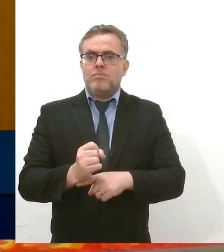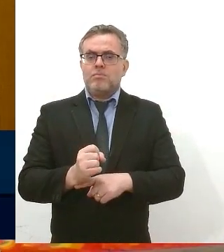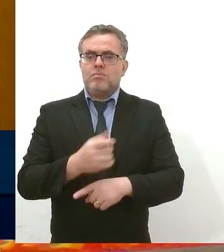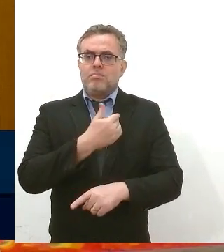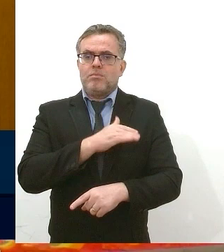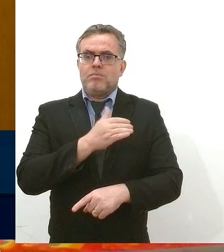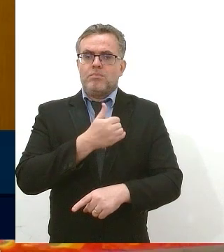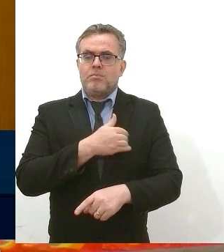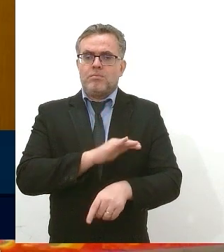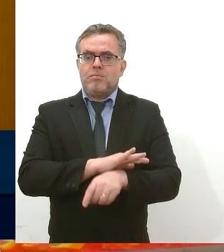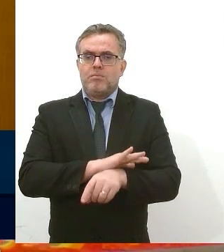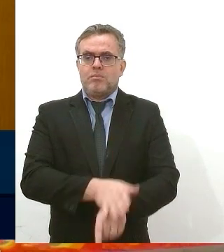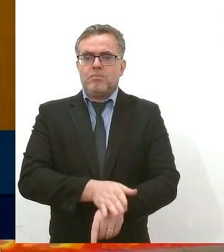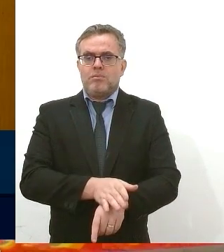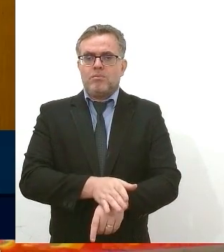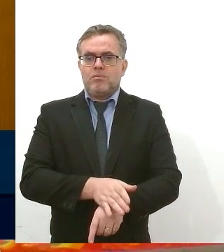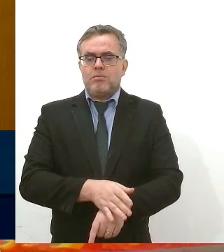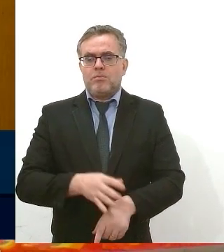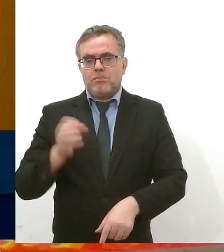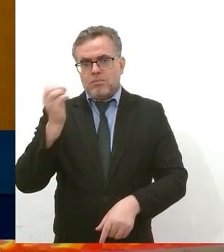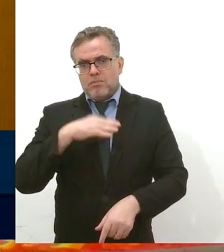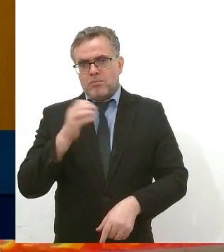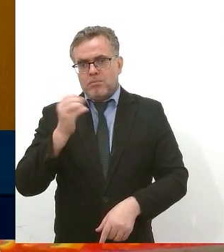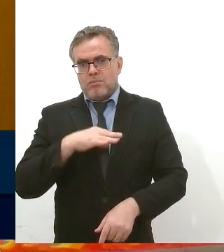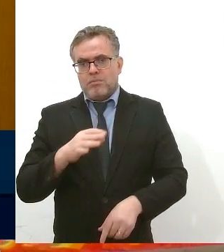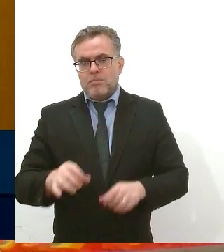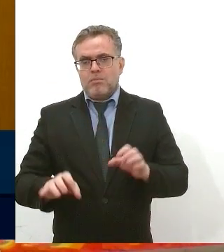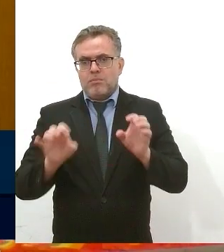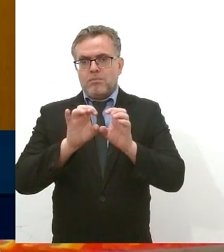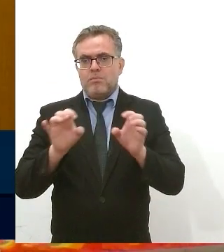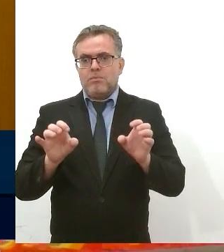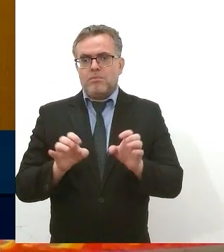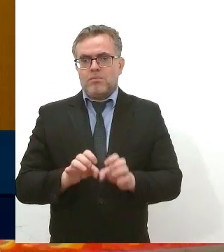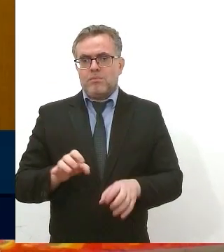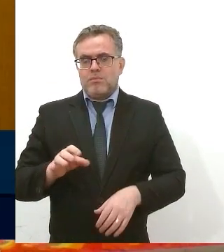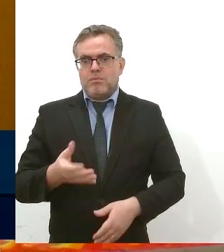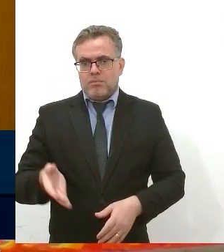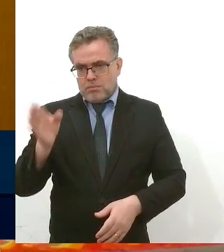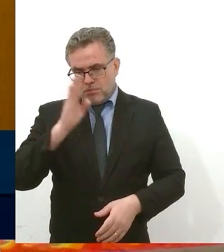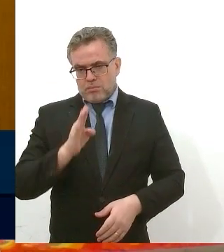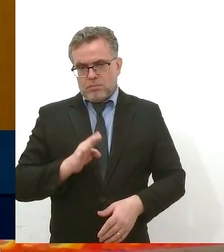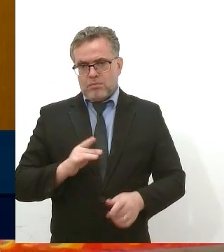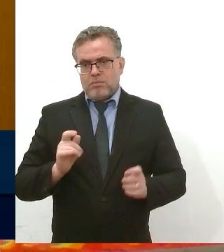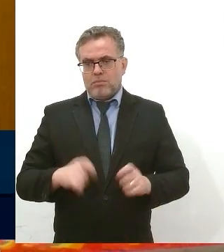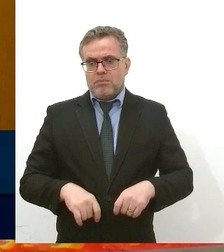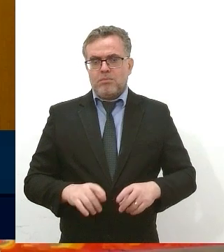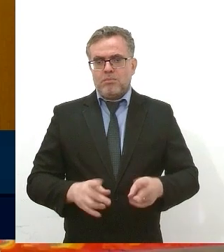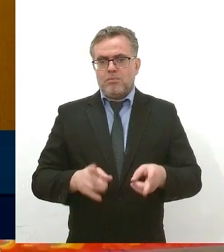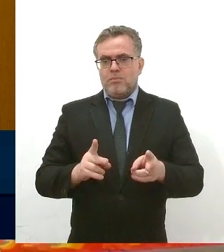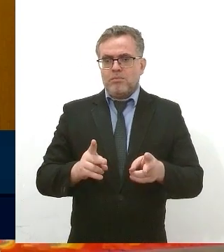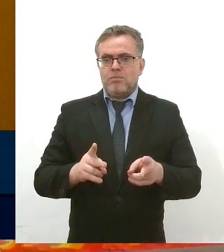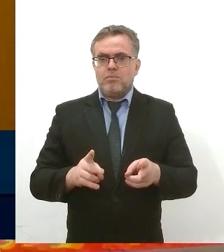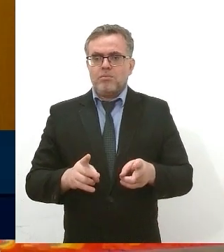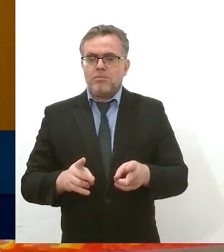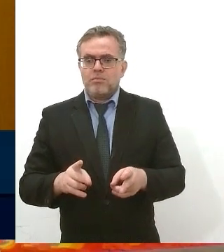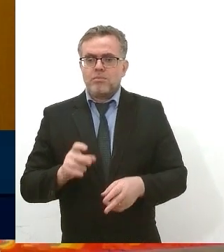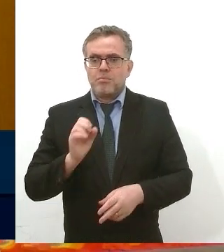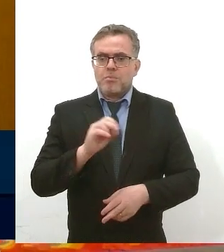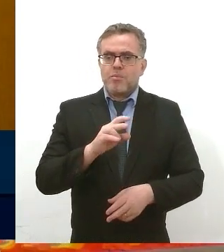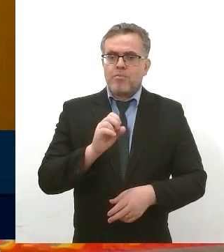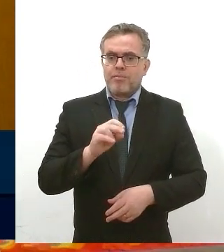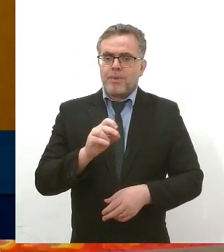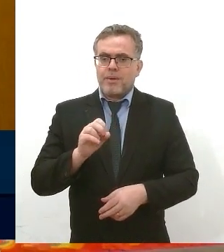misoginia estruturais no nosso país. As vítimas desses tipos de ataques são,